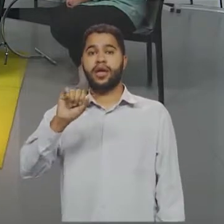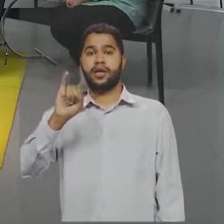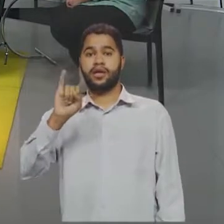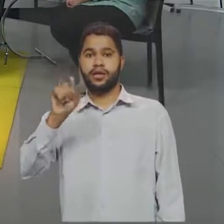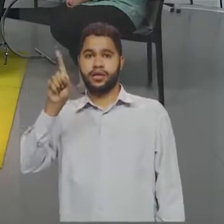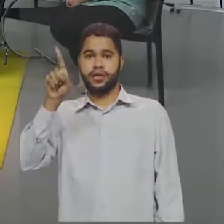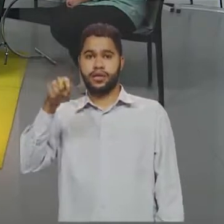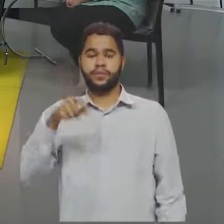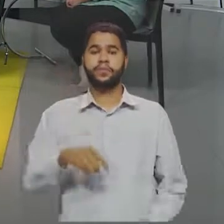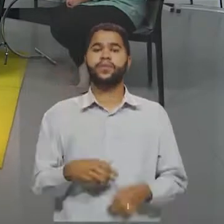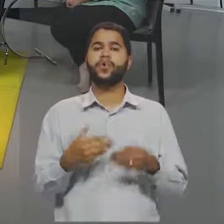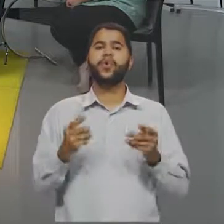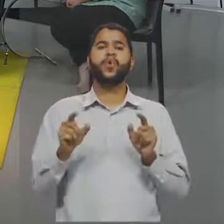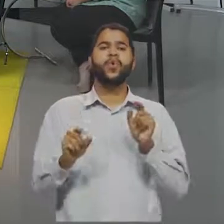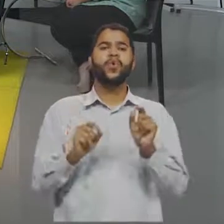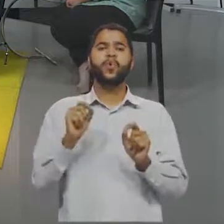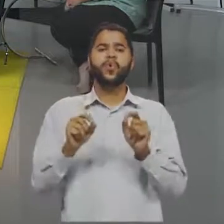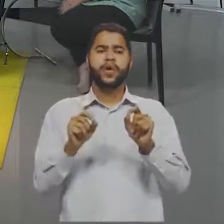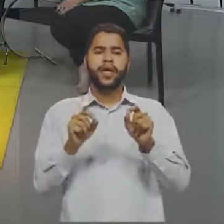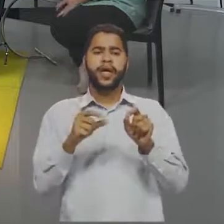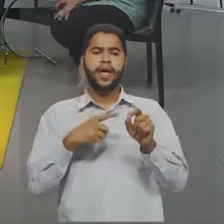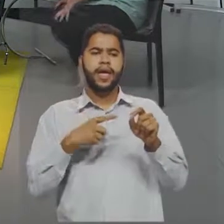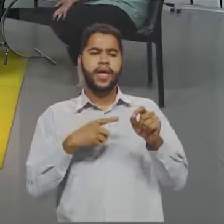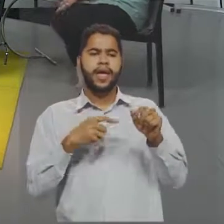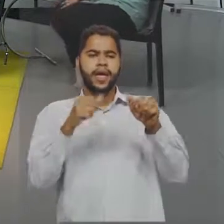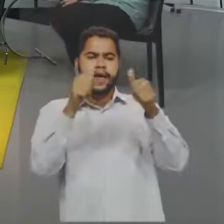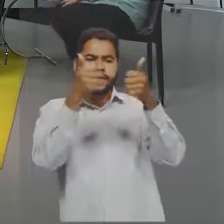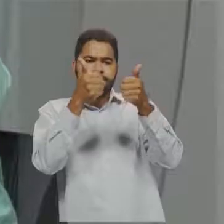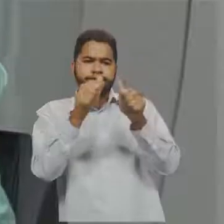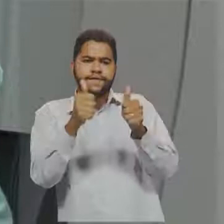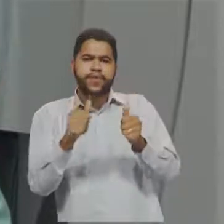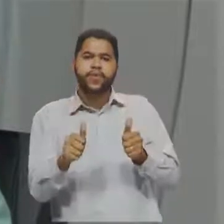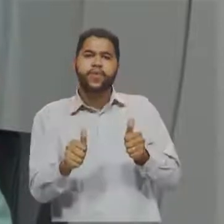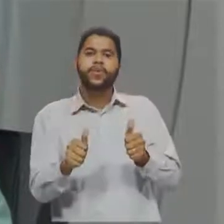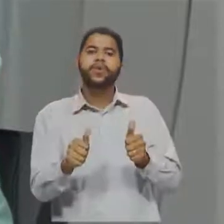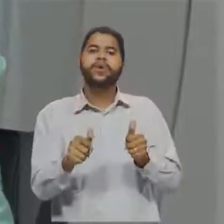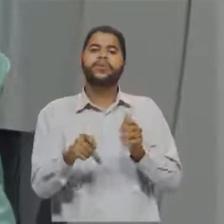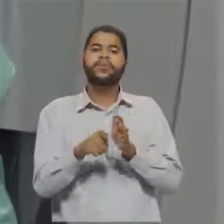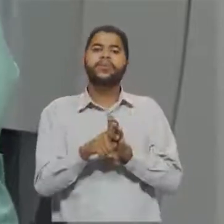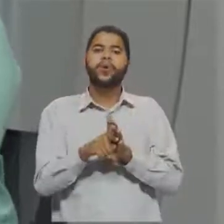Silvana. O que são figuras geométricas espaciais? Ei, Gabriela.